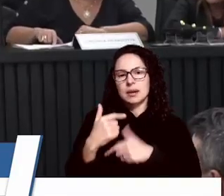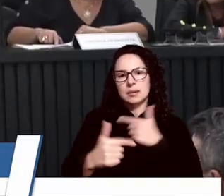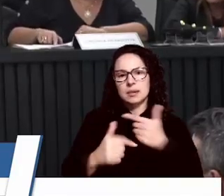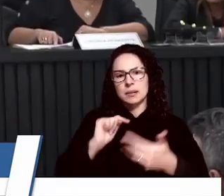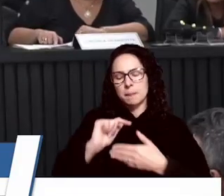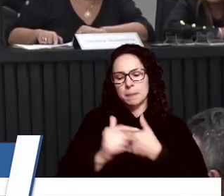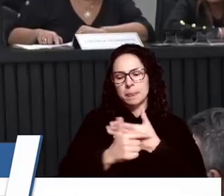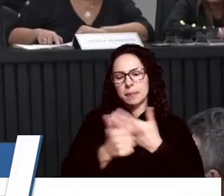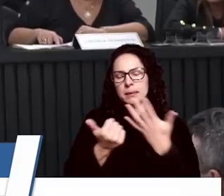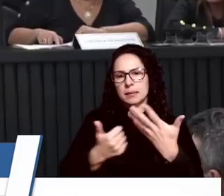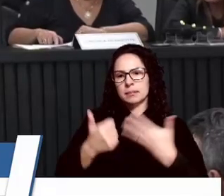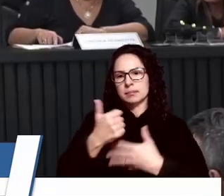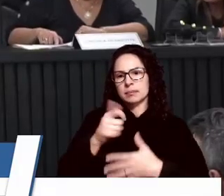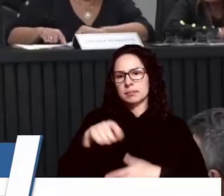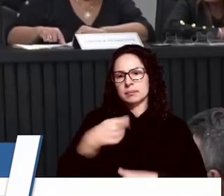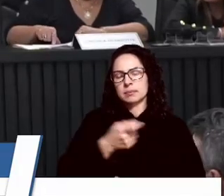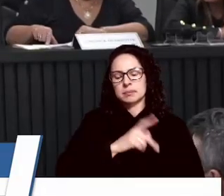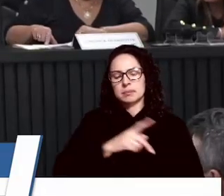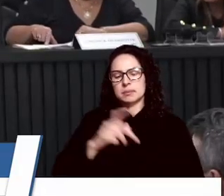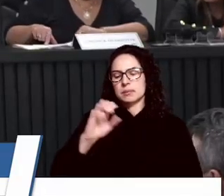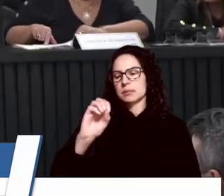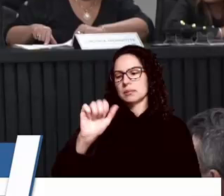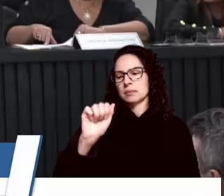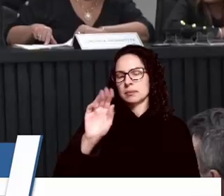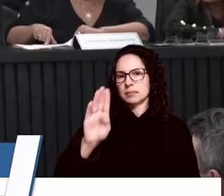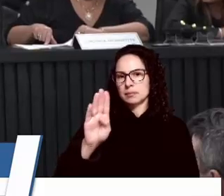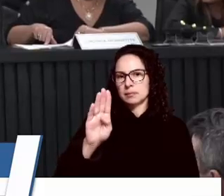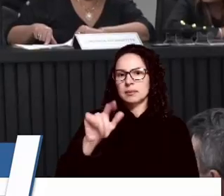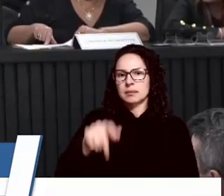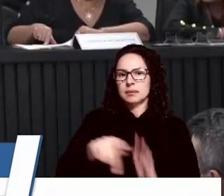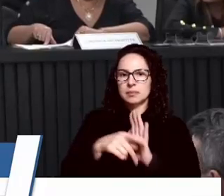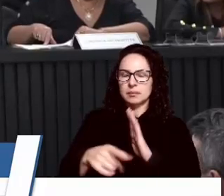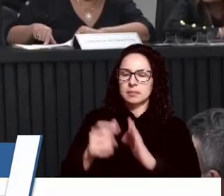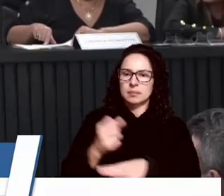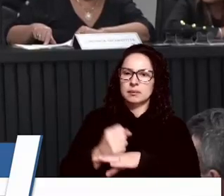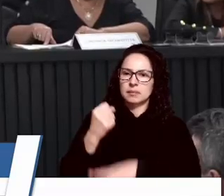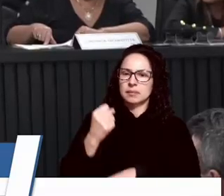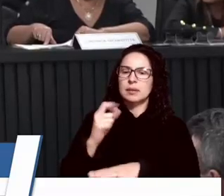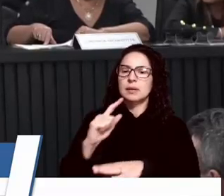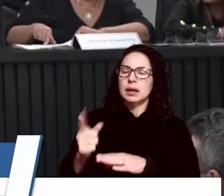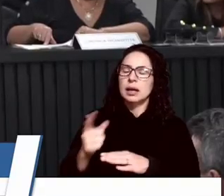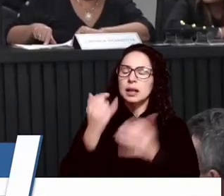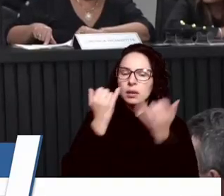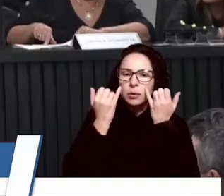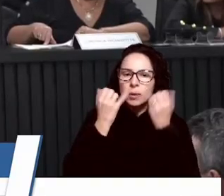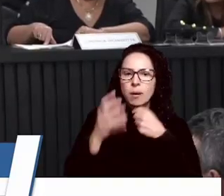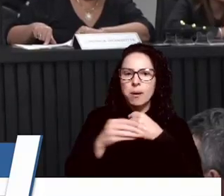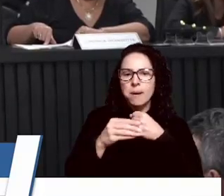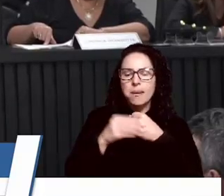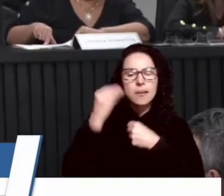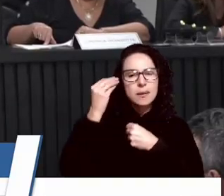destaque como presidente da OAB, Subseção Franca, transmitindo seu conhecimento e experiência